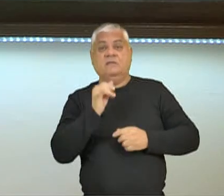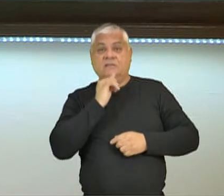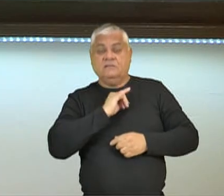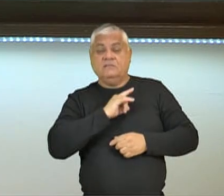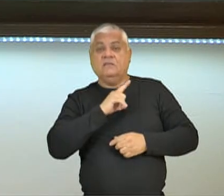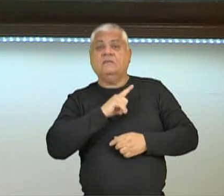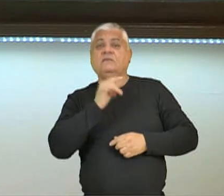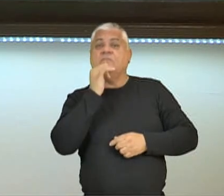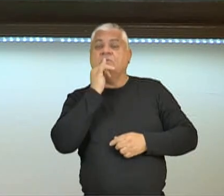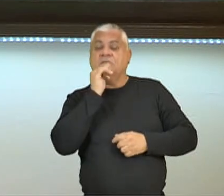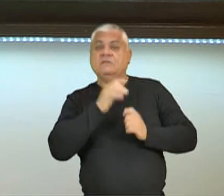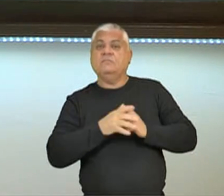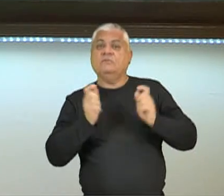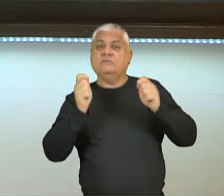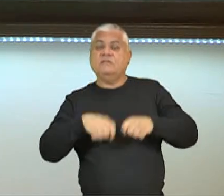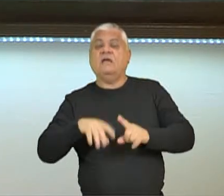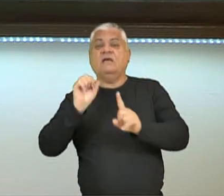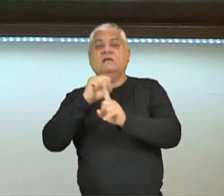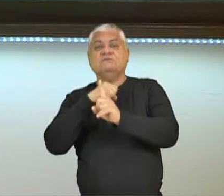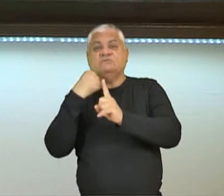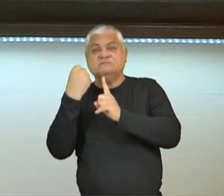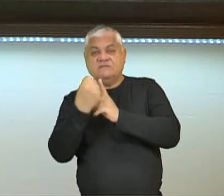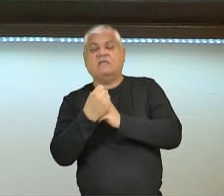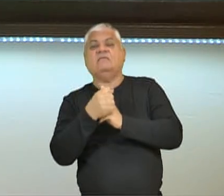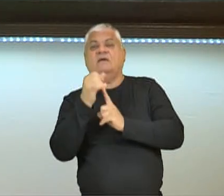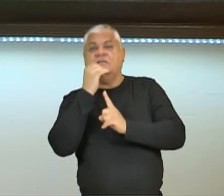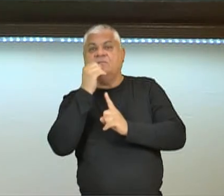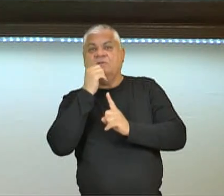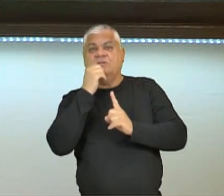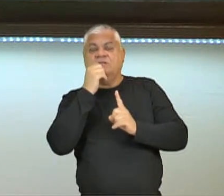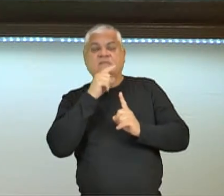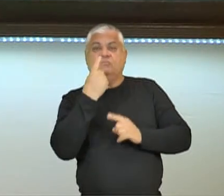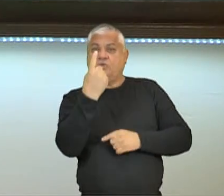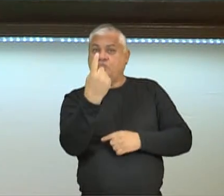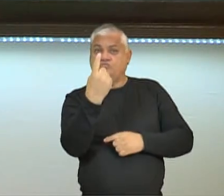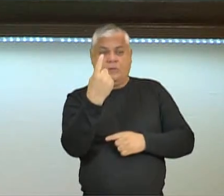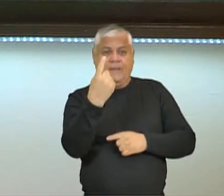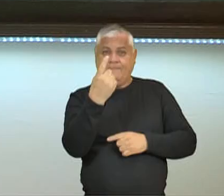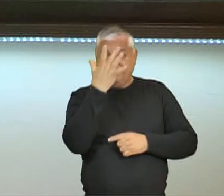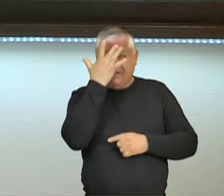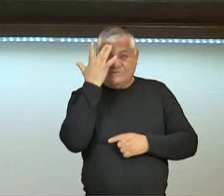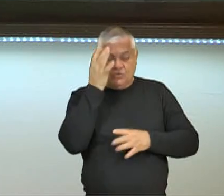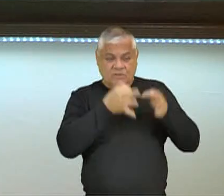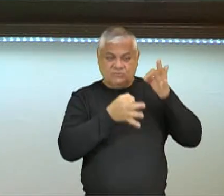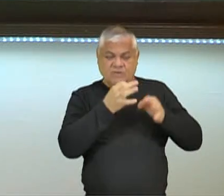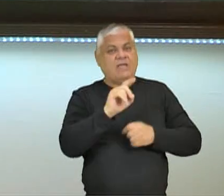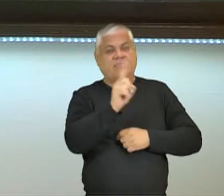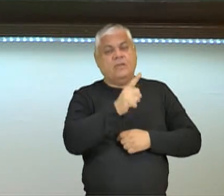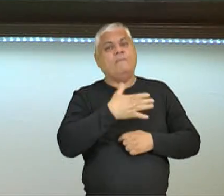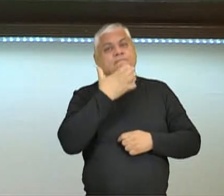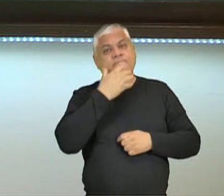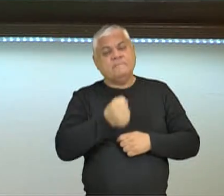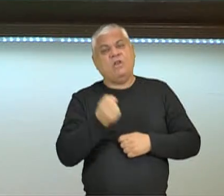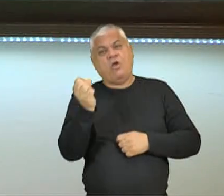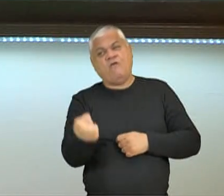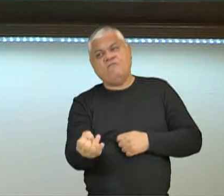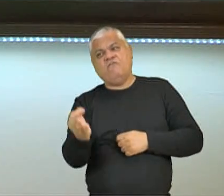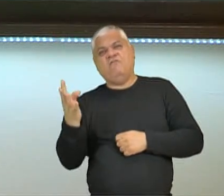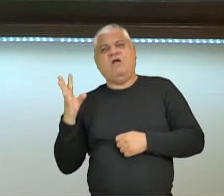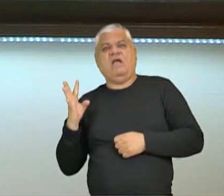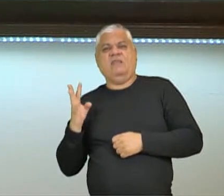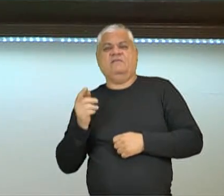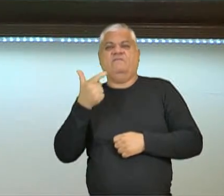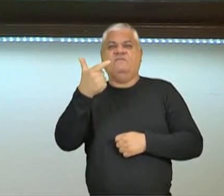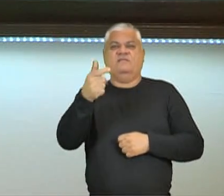uma possibilidade da sociedade descentralizar o poder das mãos de uma única pessoa, que seria um juiz ou uma juíza,